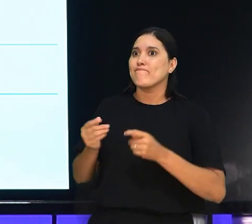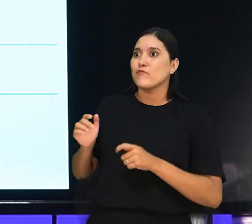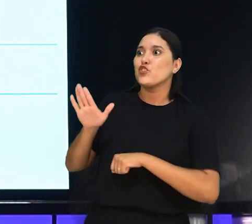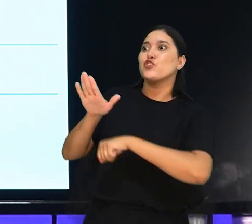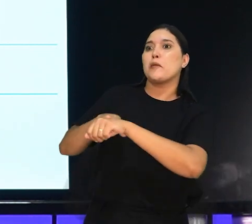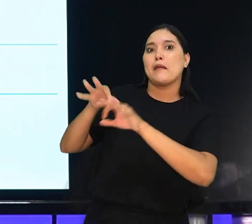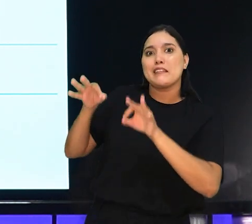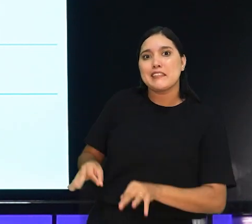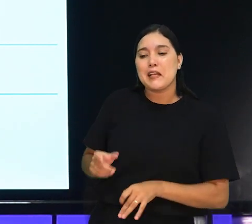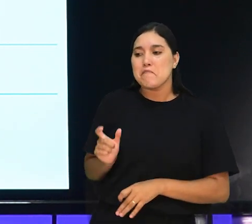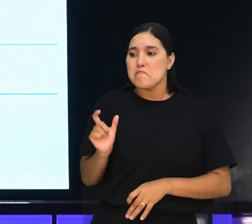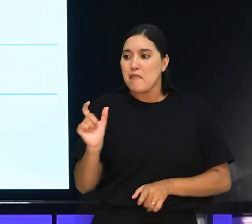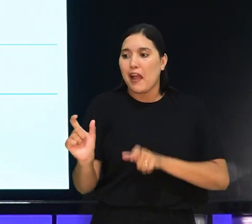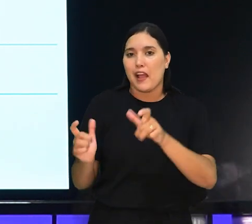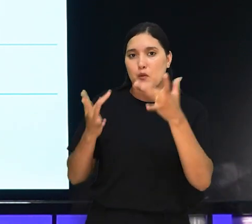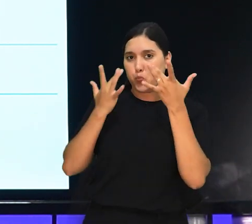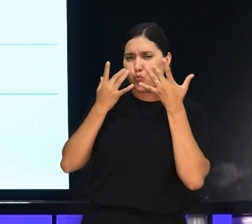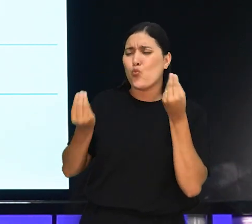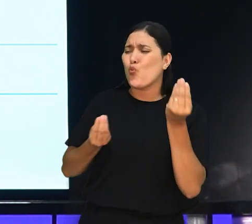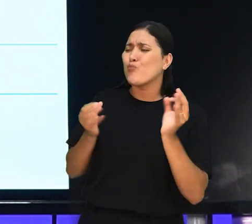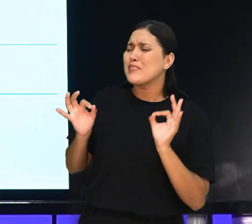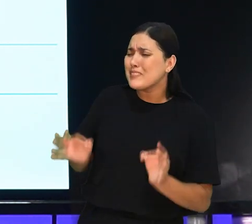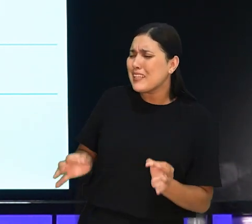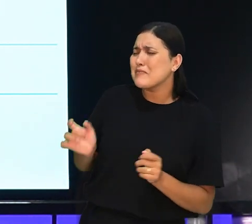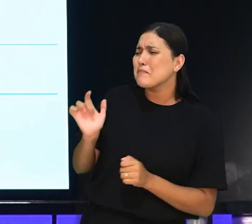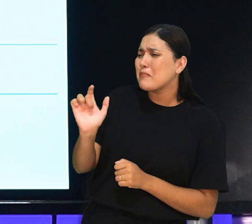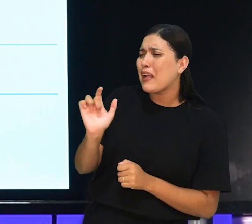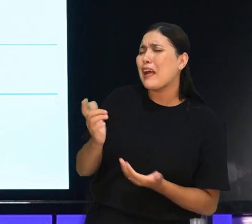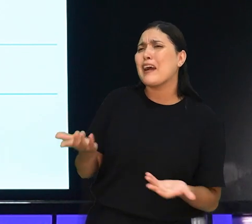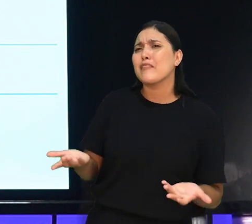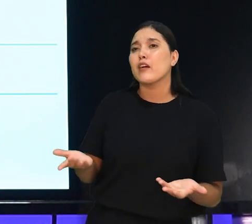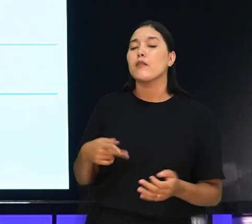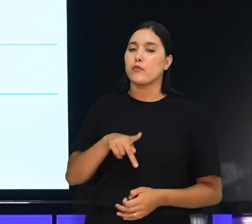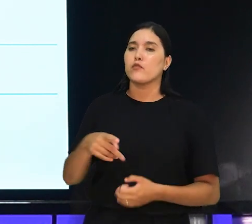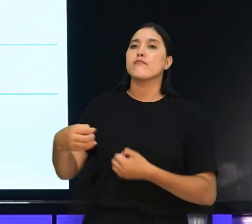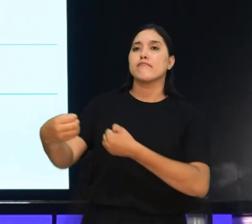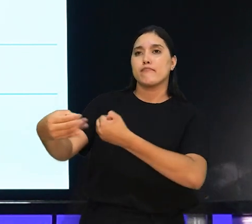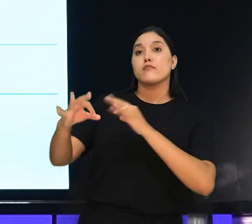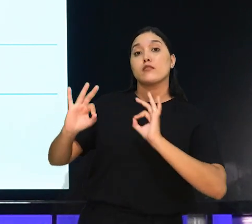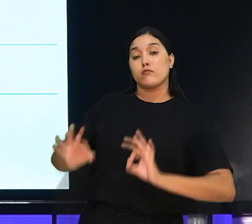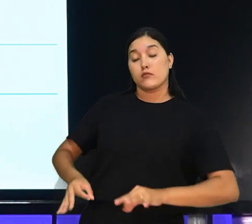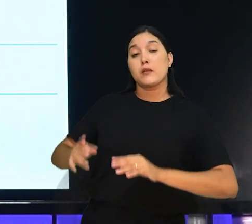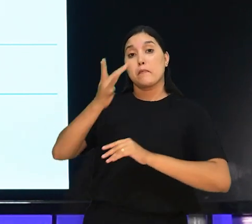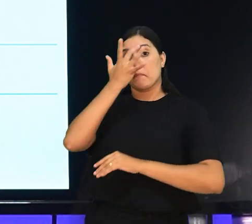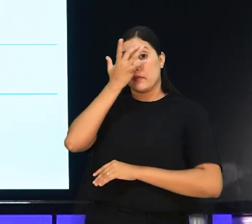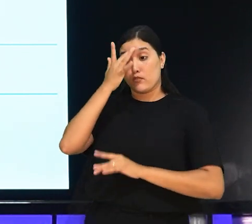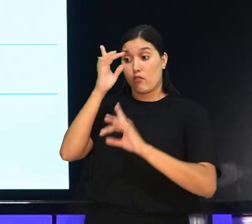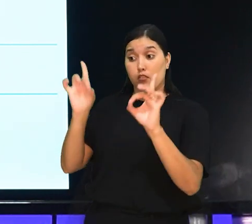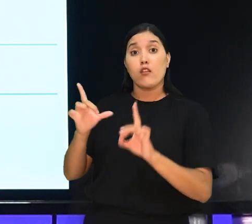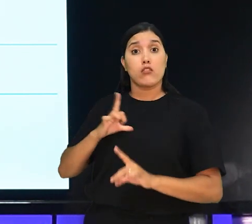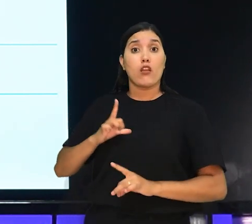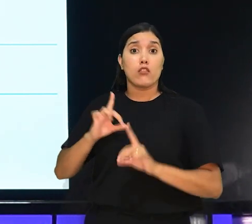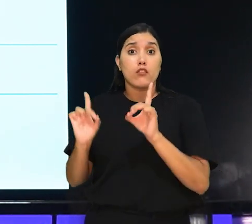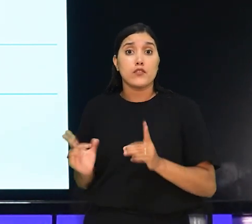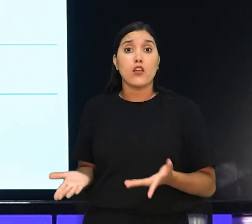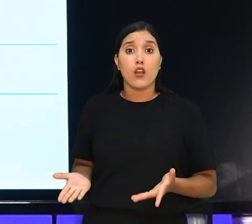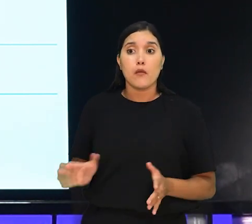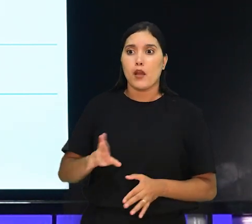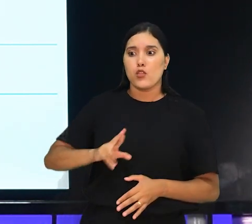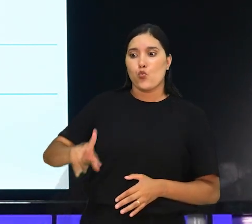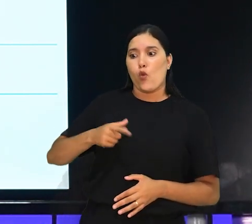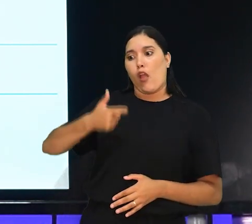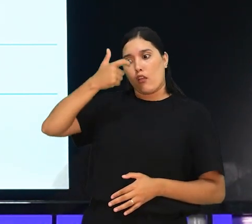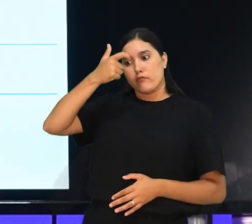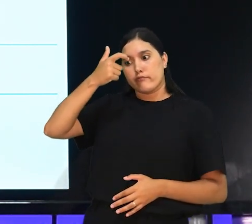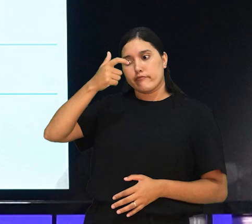como me pronunciar, me expressar, como é que tem que ser. E aí meu professor falou, não, é uma pessoa com deficiência, ele tem uma deficiência,